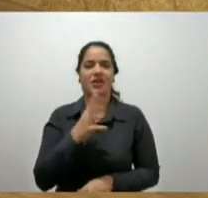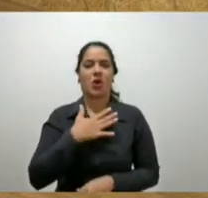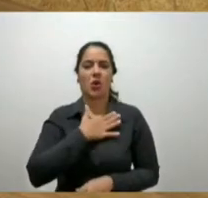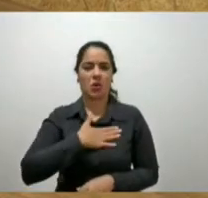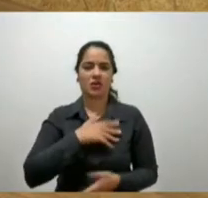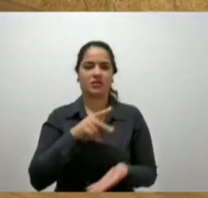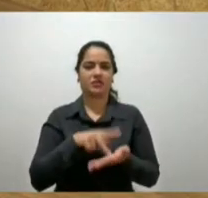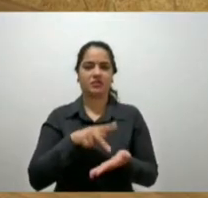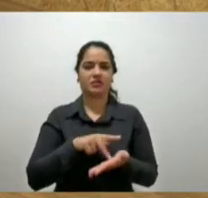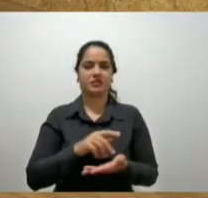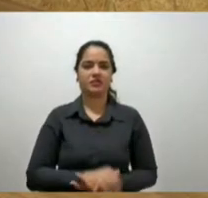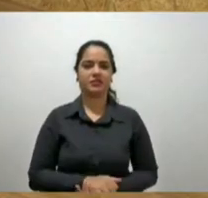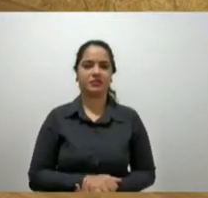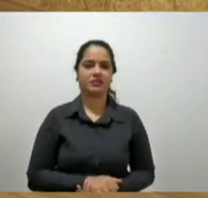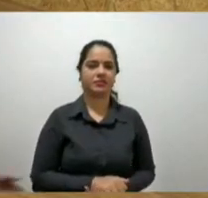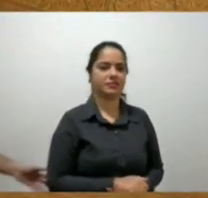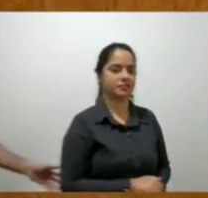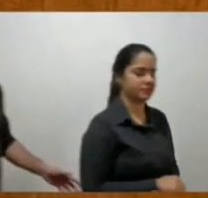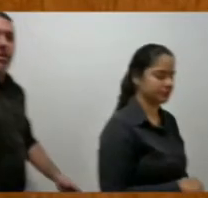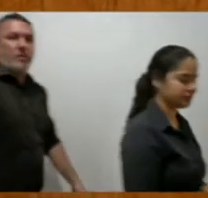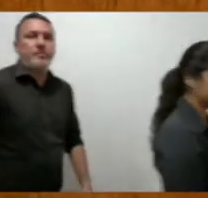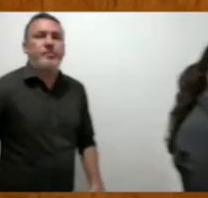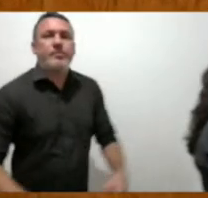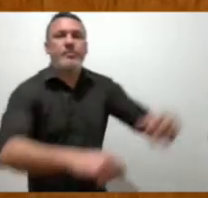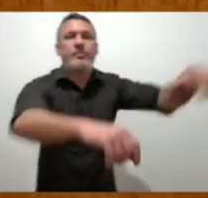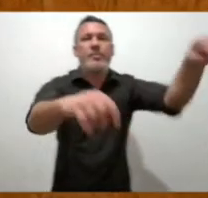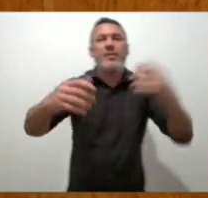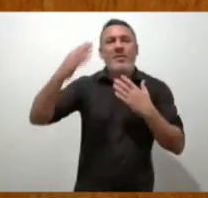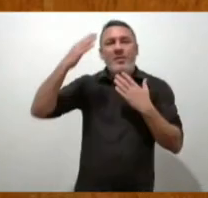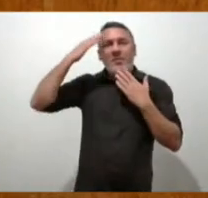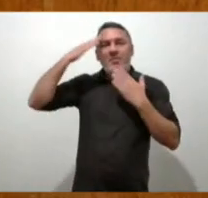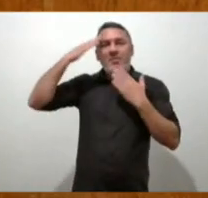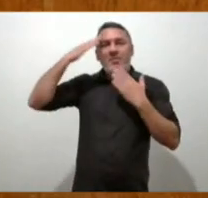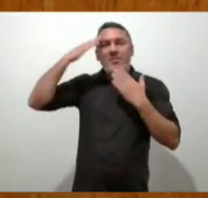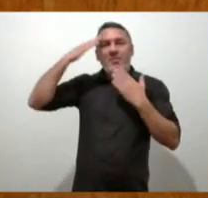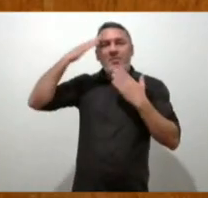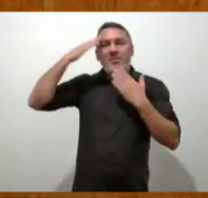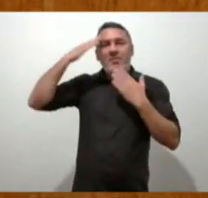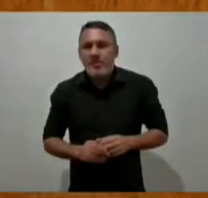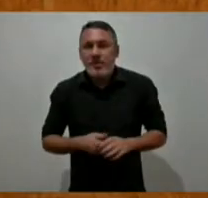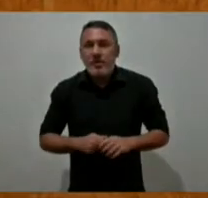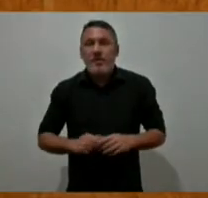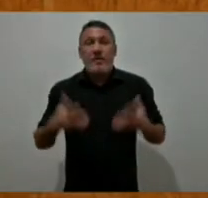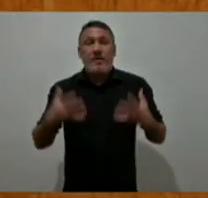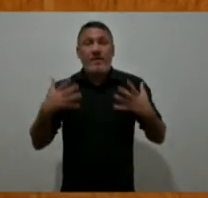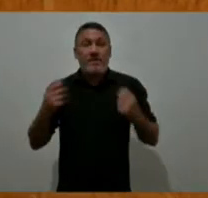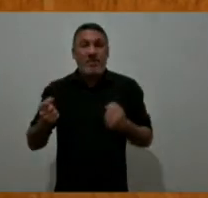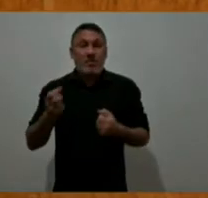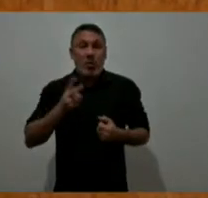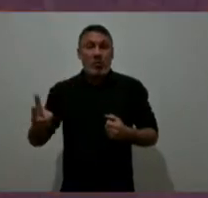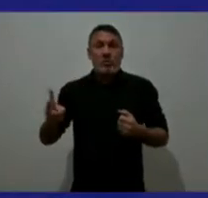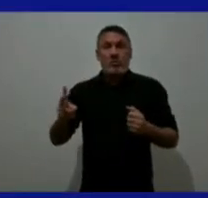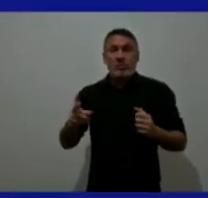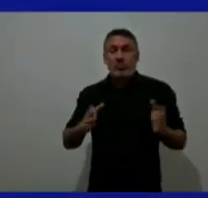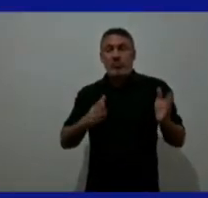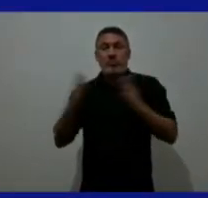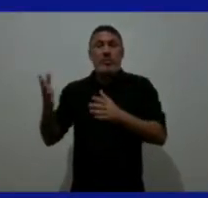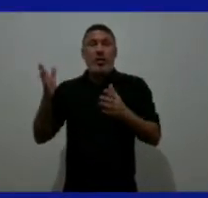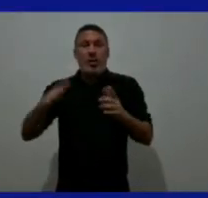Obrigado, Sebastião. Bom dia. Bom, vamos seguir então o evento, agora o painel social.